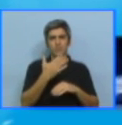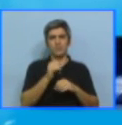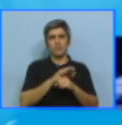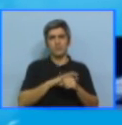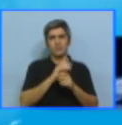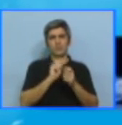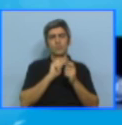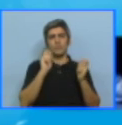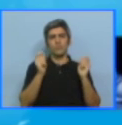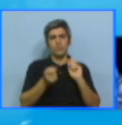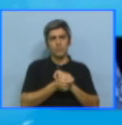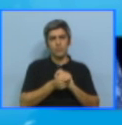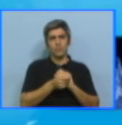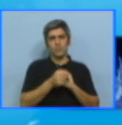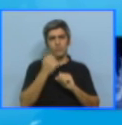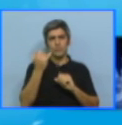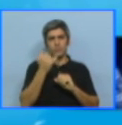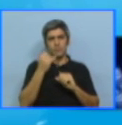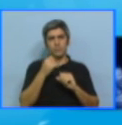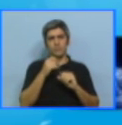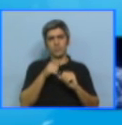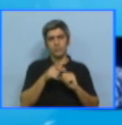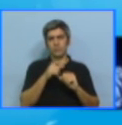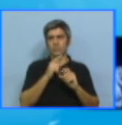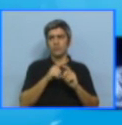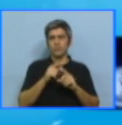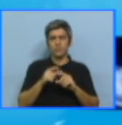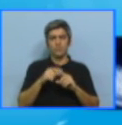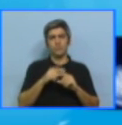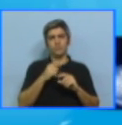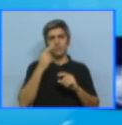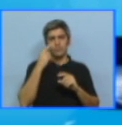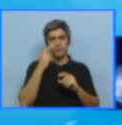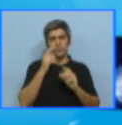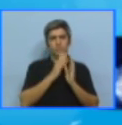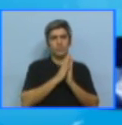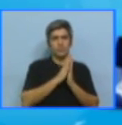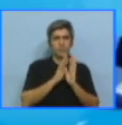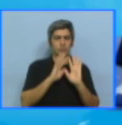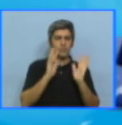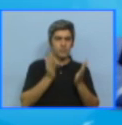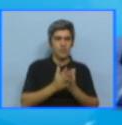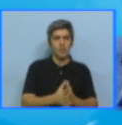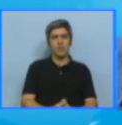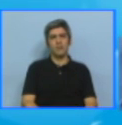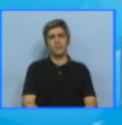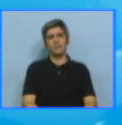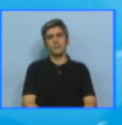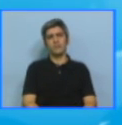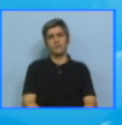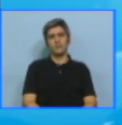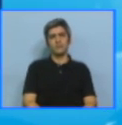situação mudou para os institutos missionários, de modo particular, e para os institutos religiosos em geral.